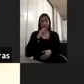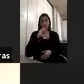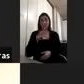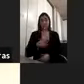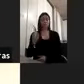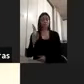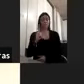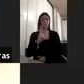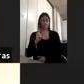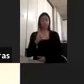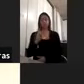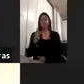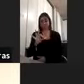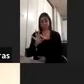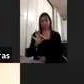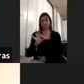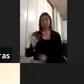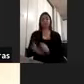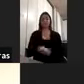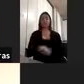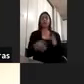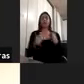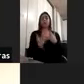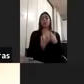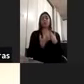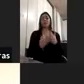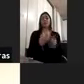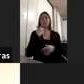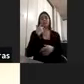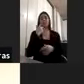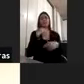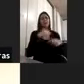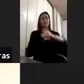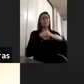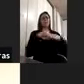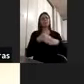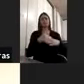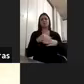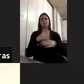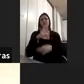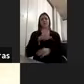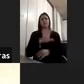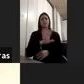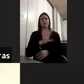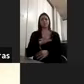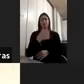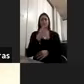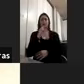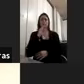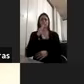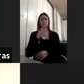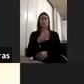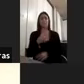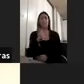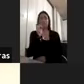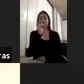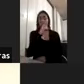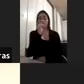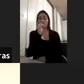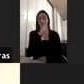Então, a empresa fala que a média dela é 4.000, não é 4.000. O piso de entrada hoje é